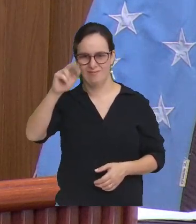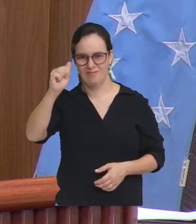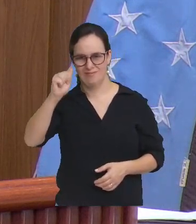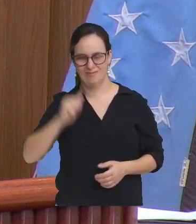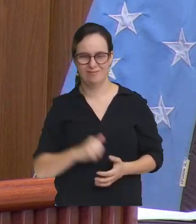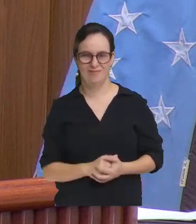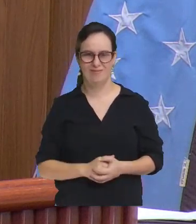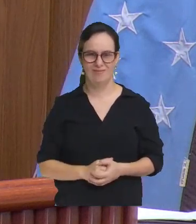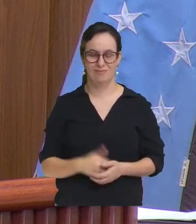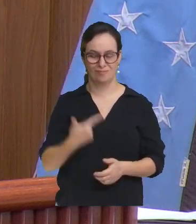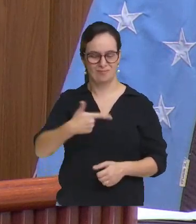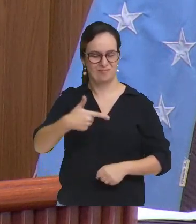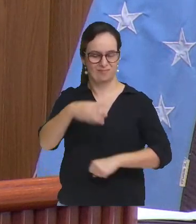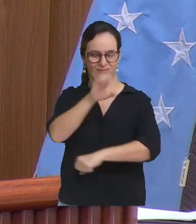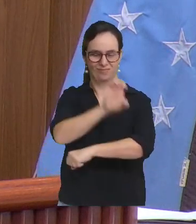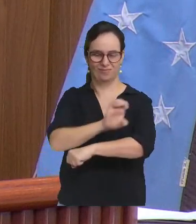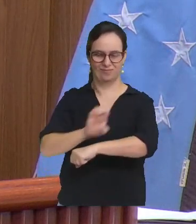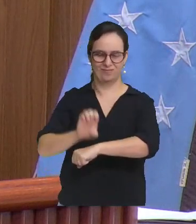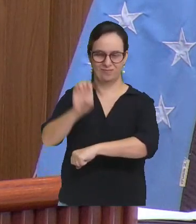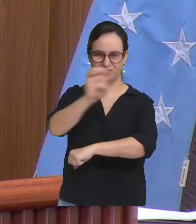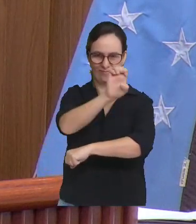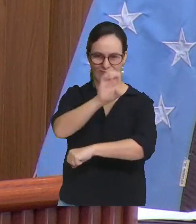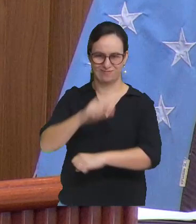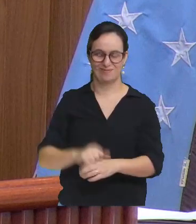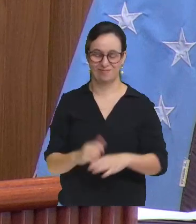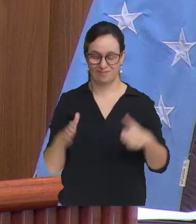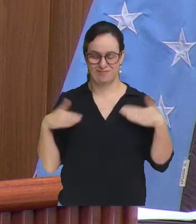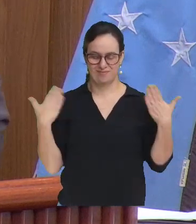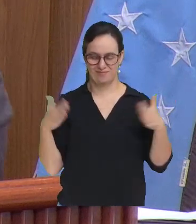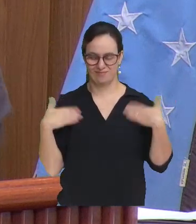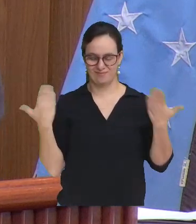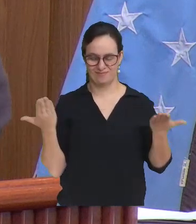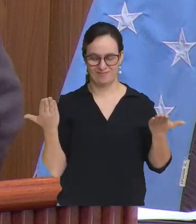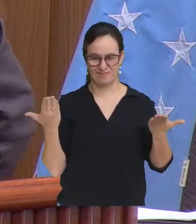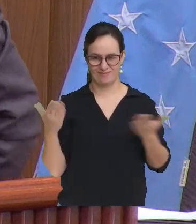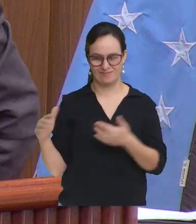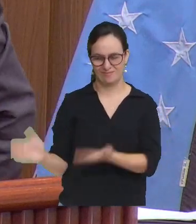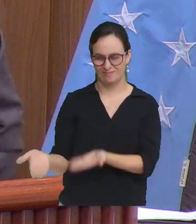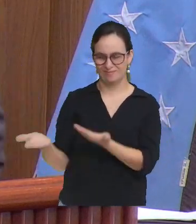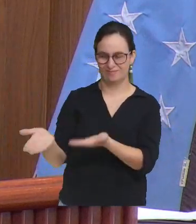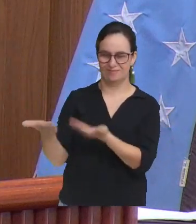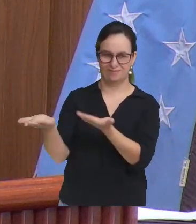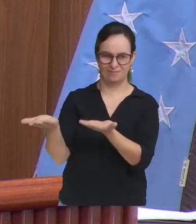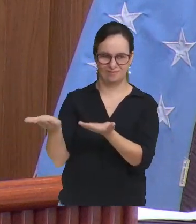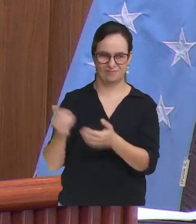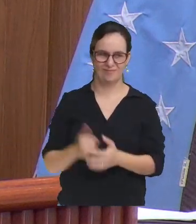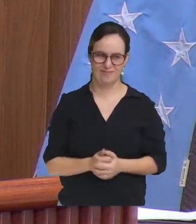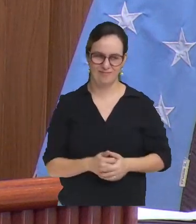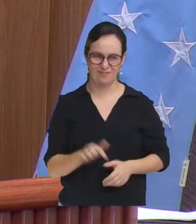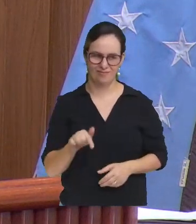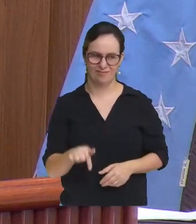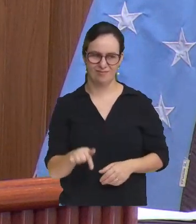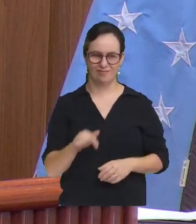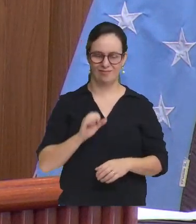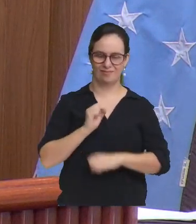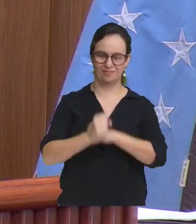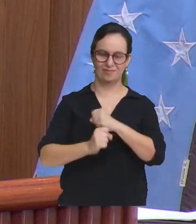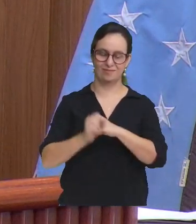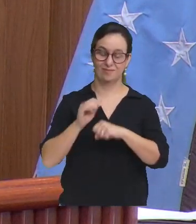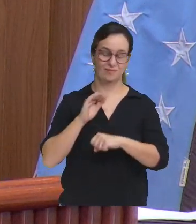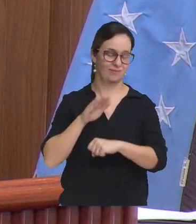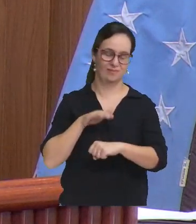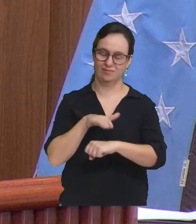vocês aqui nesta noite. Em 2019, quando eu fui presidente desta Casa de